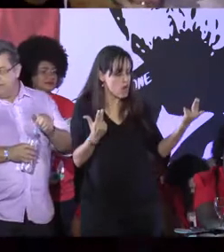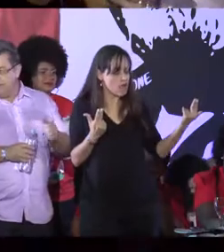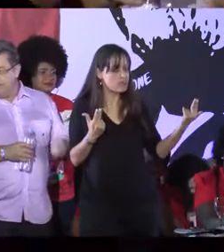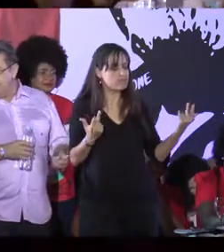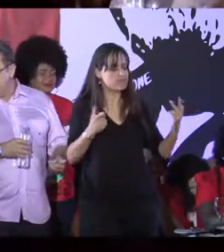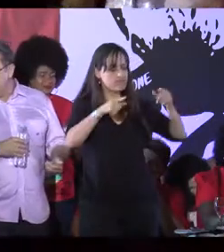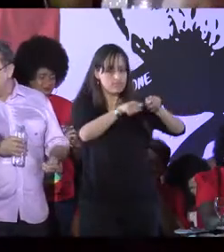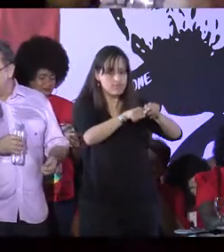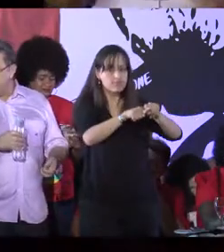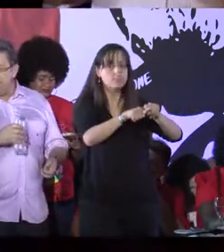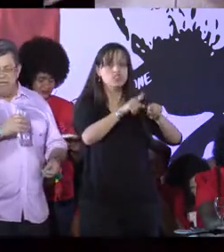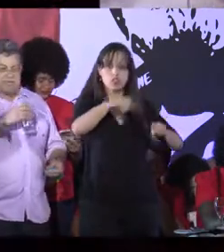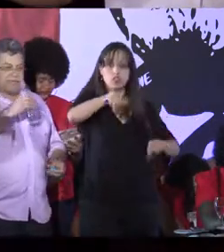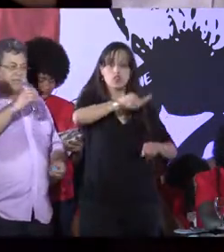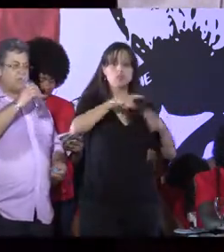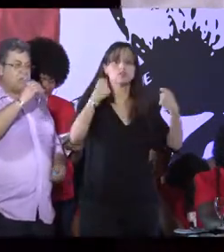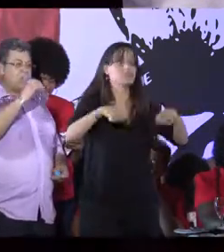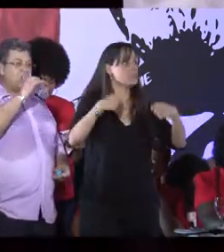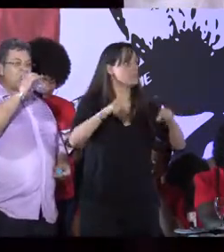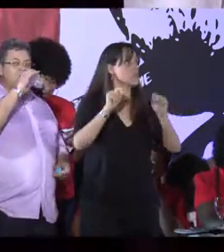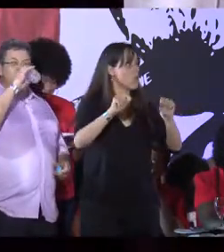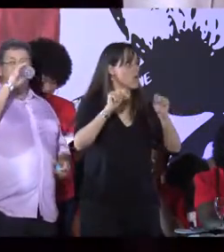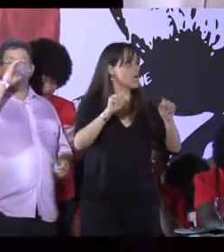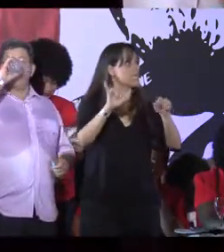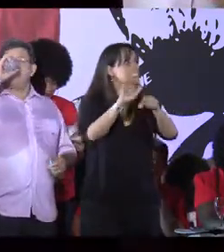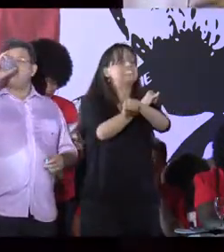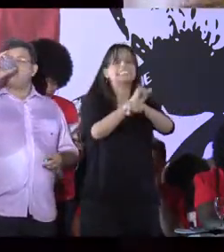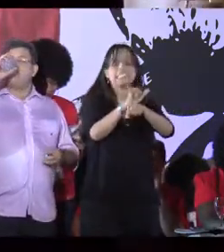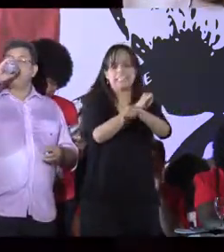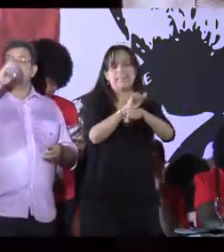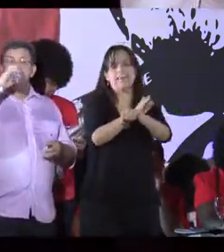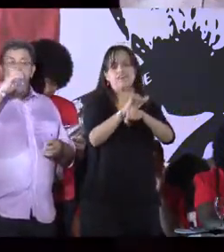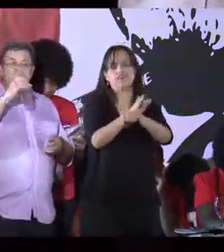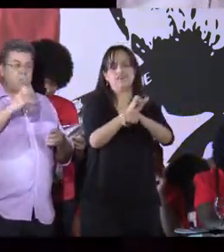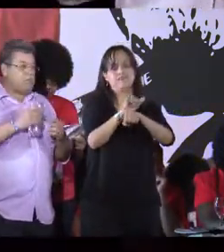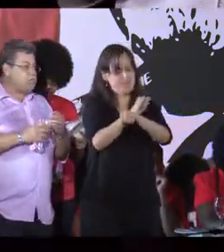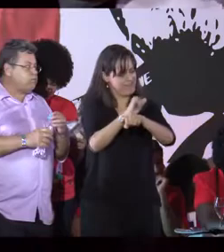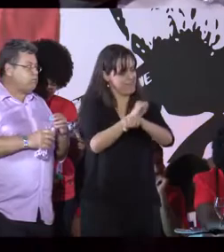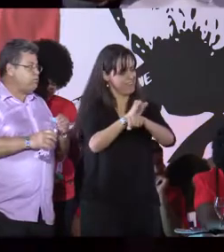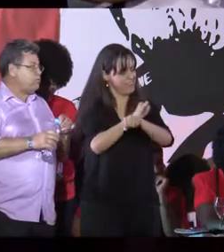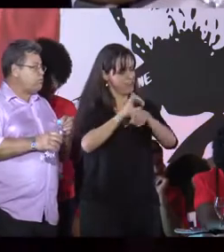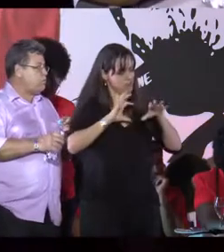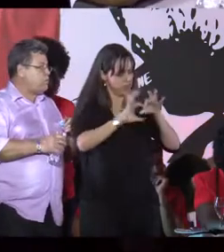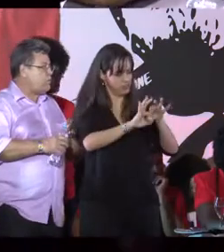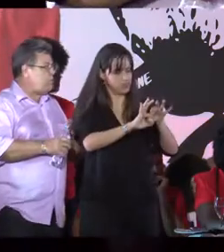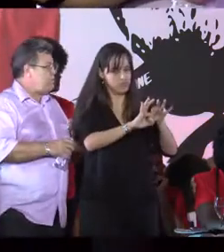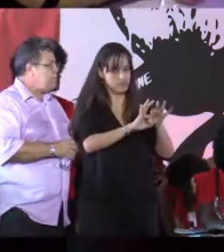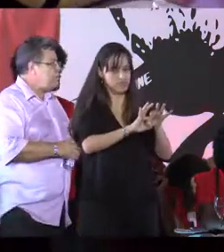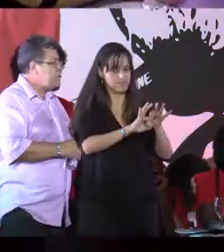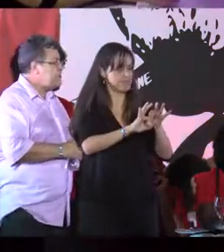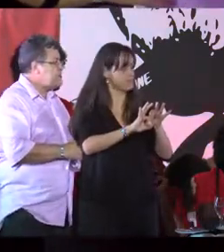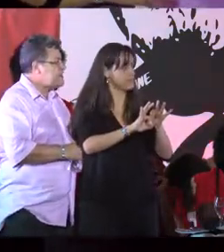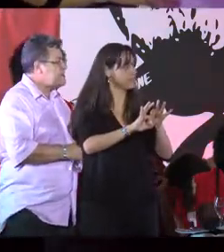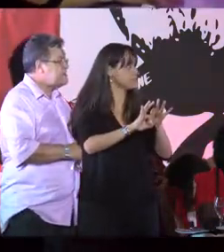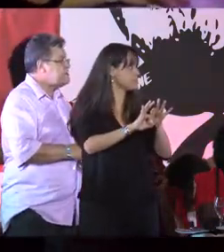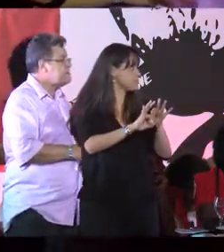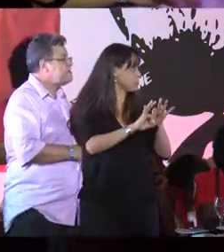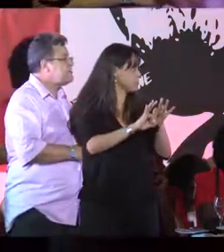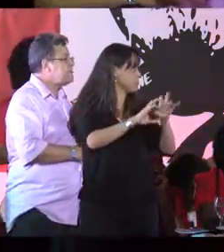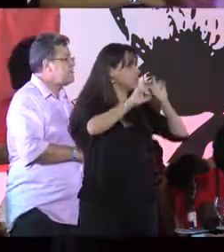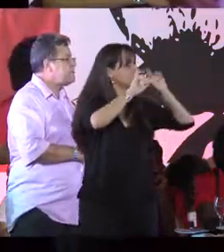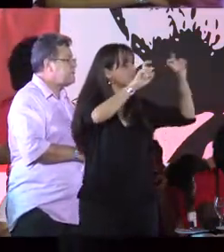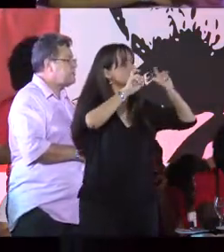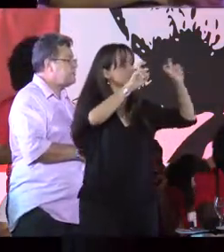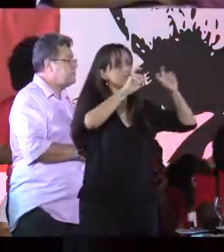que articular estratégias em comum para nós levarmos a luta no primeiro e